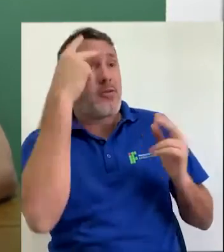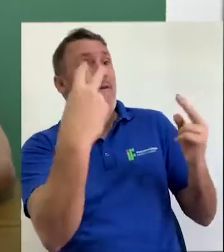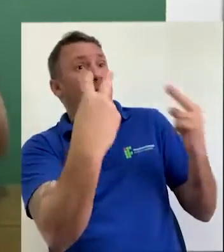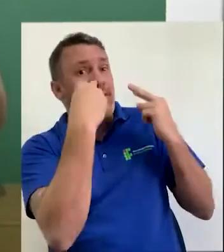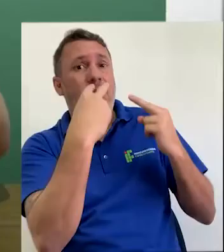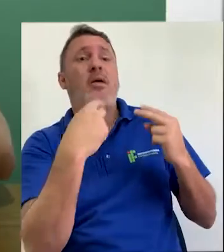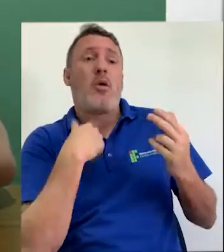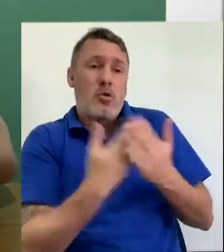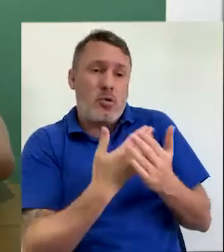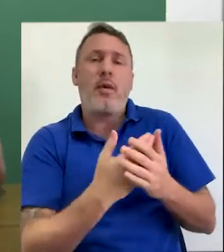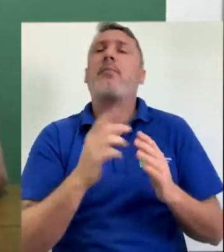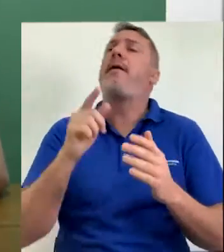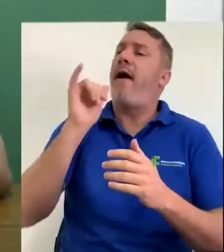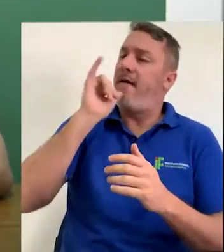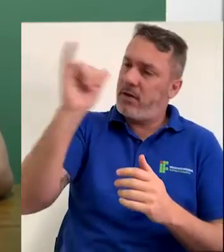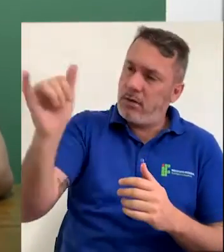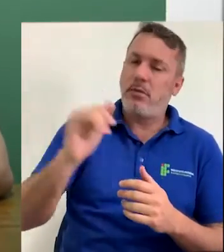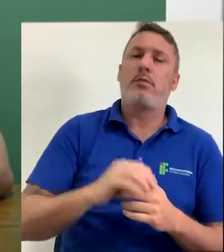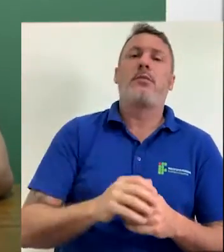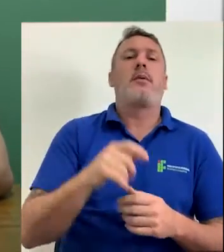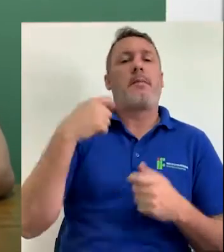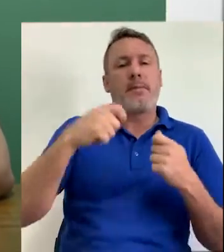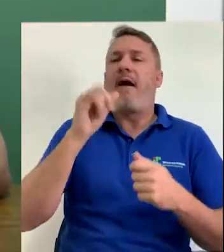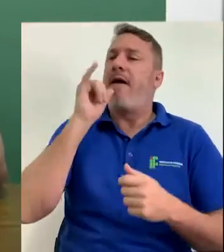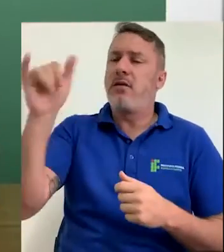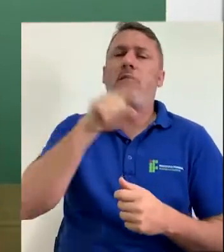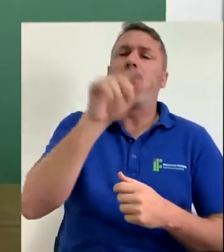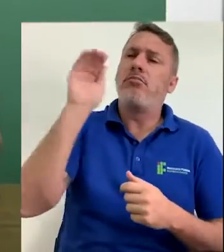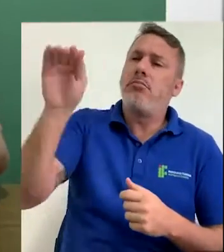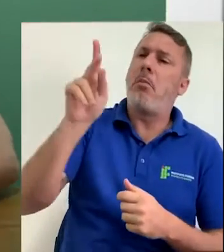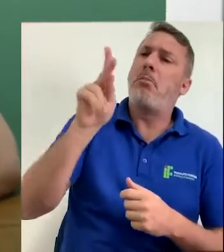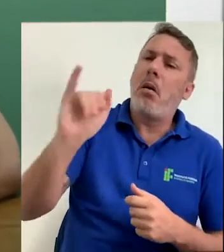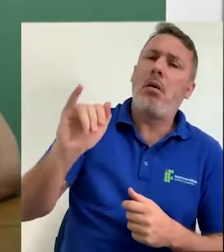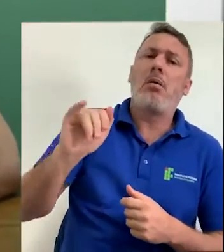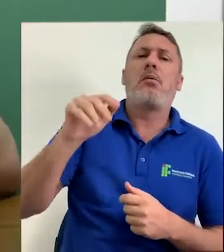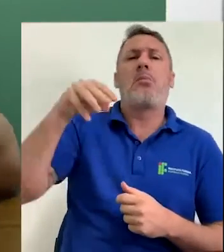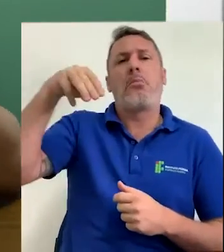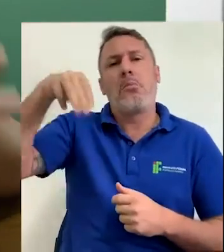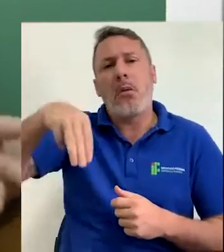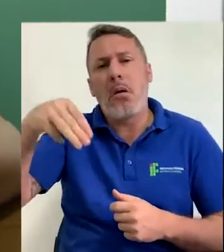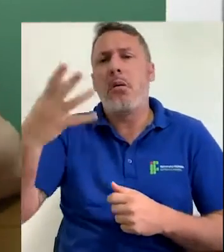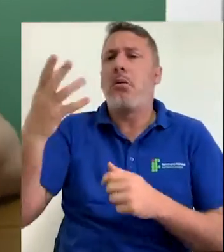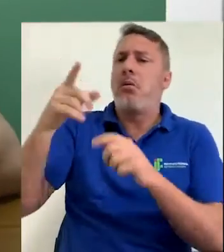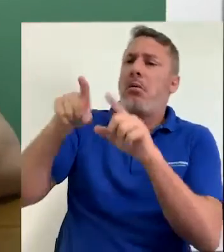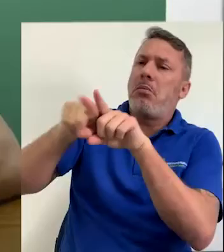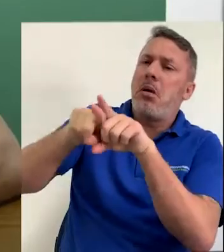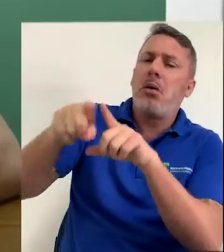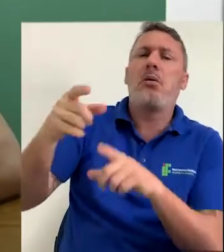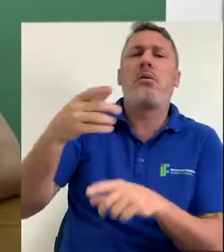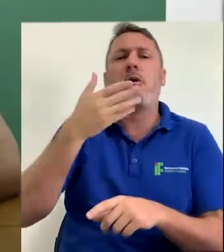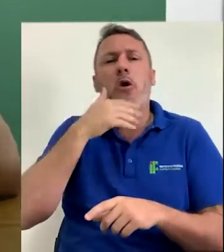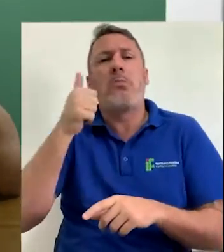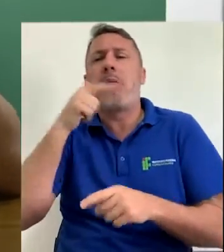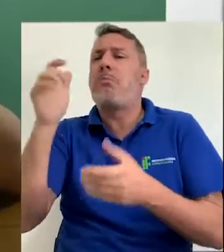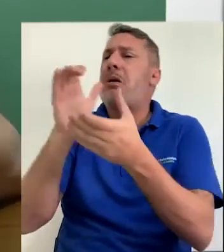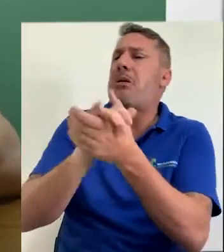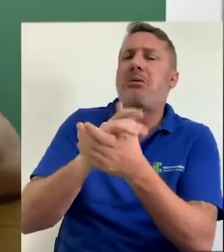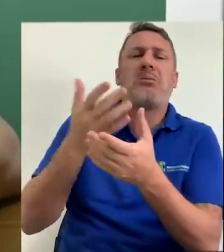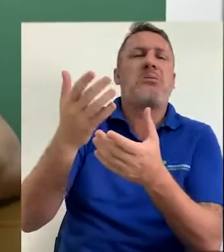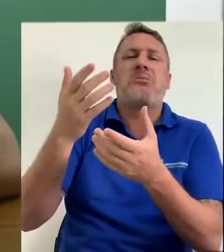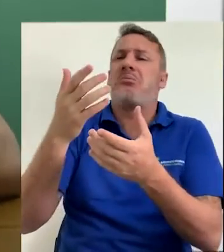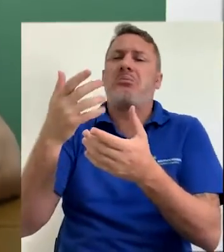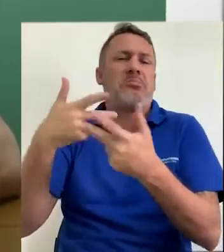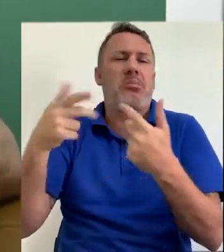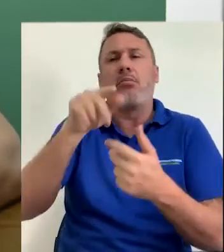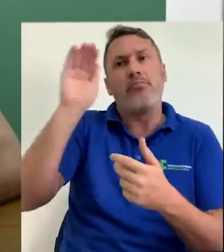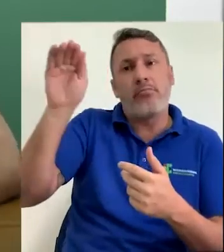eu estou estudando. Fala. Chega para o seu pai, para sua mãe, para o seu irmão, para sua irmã, marido,